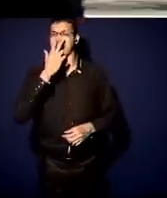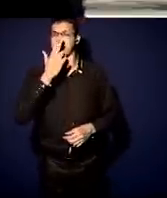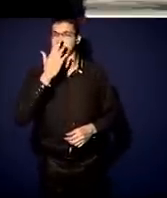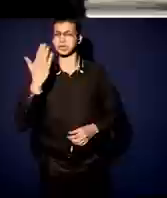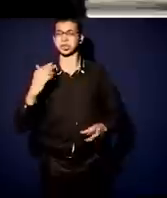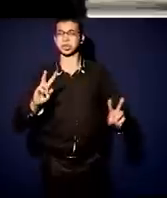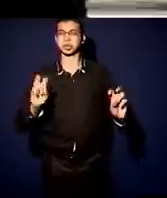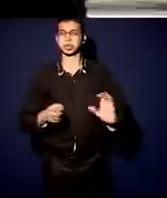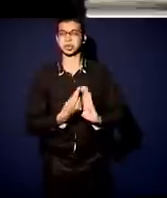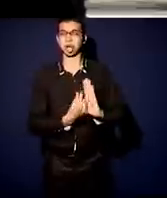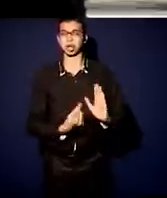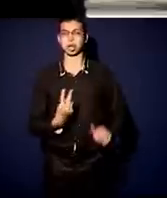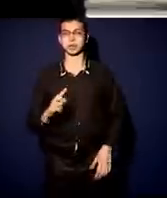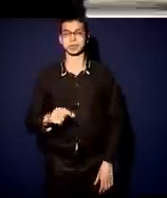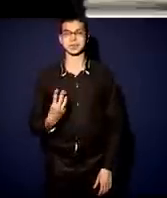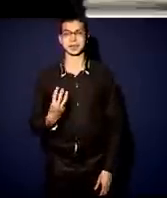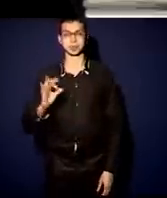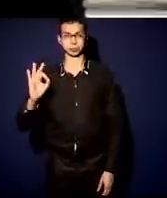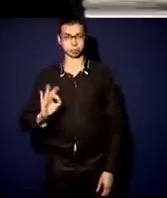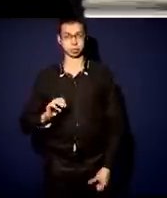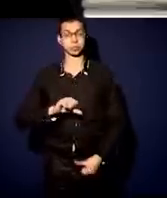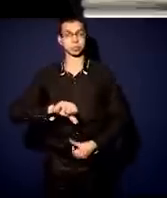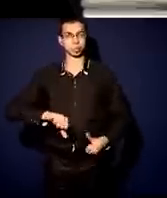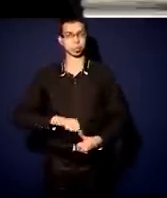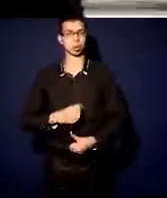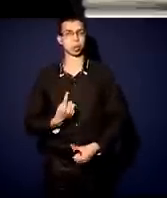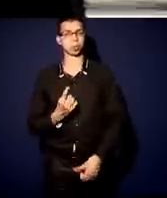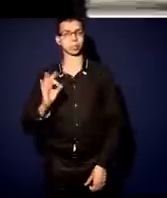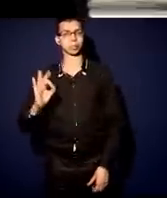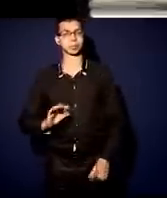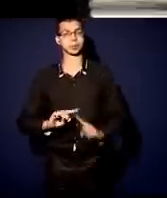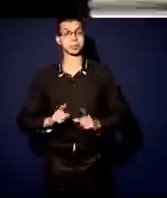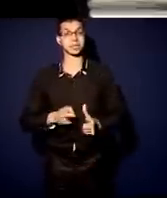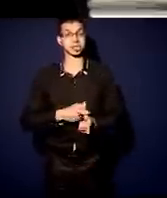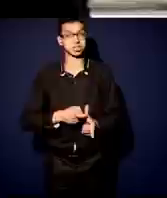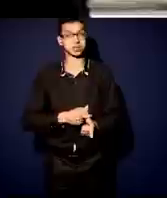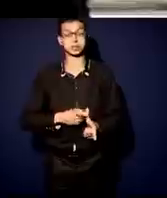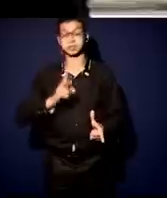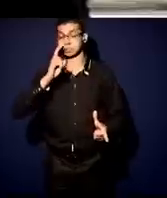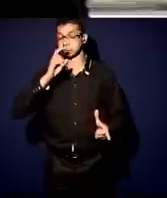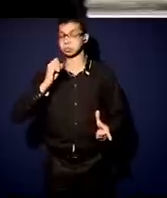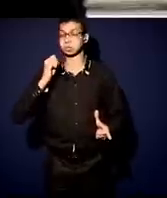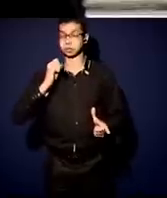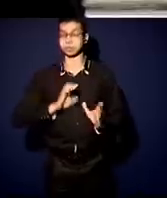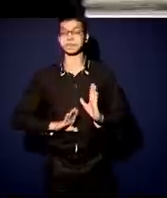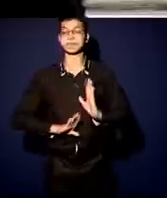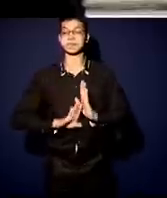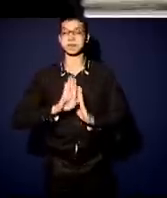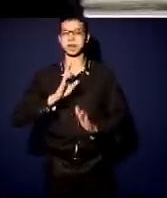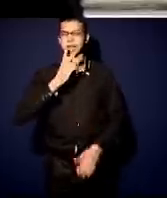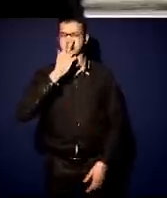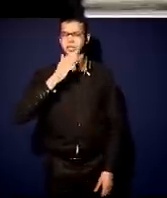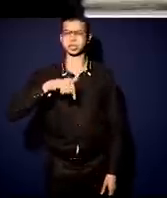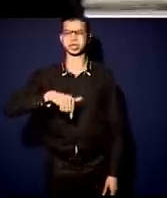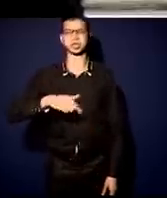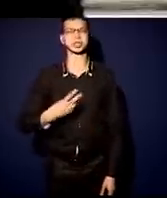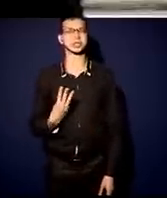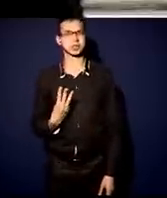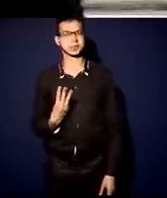2,3%, deve ficar em torno de 1%, mas mesmo assim a dívida vai subir né deve passar ali de 73 para